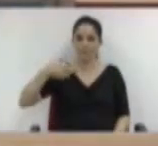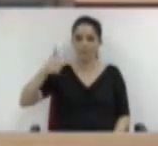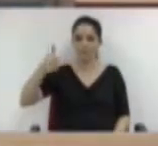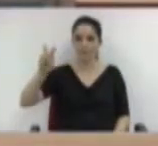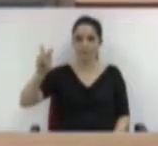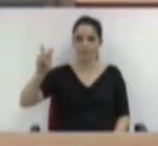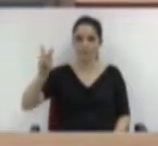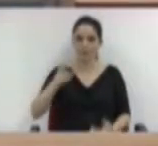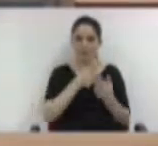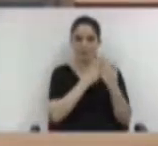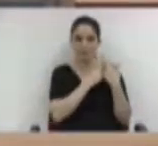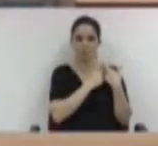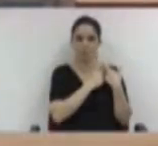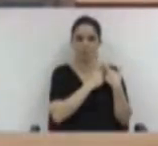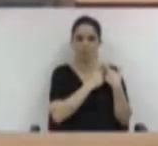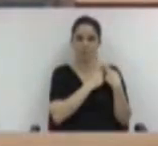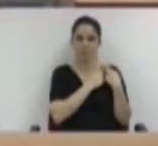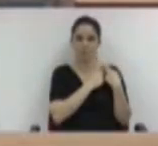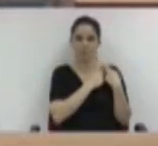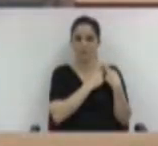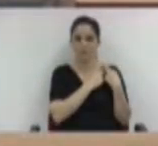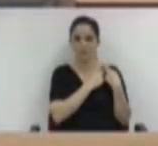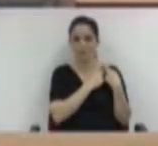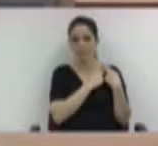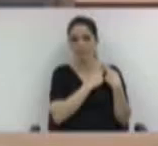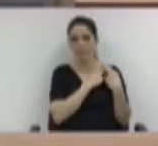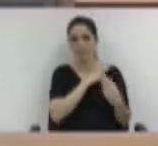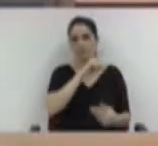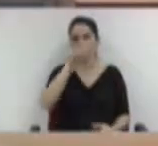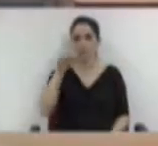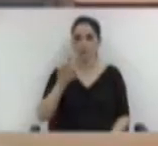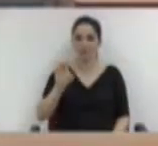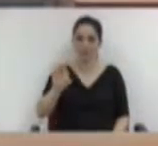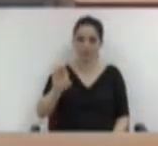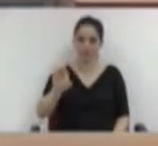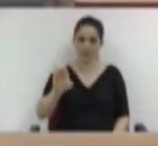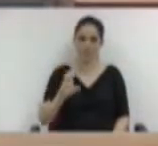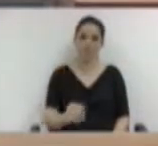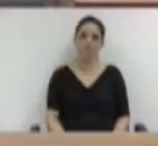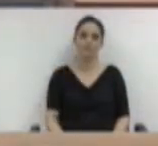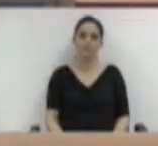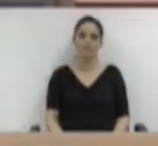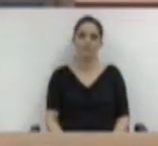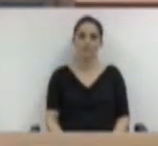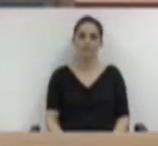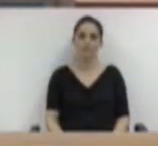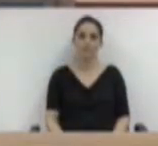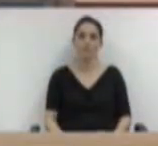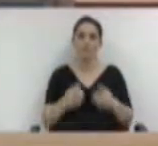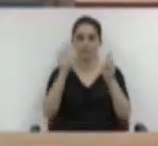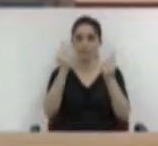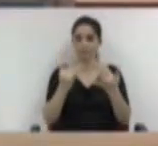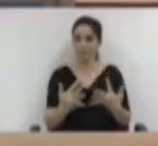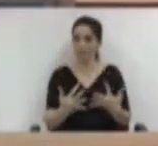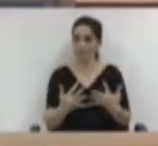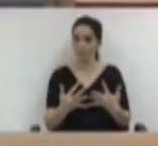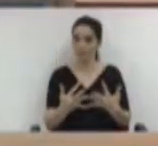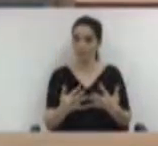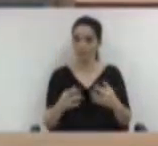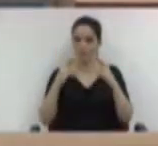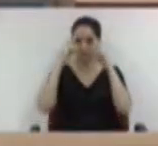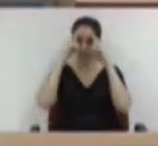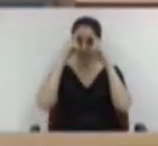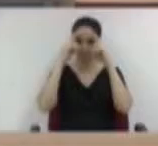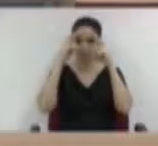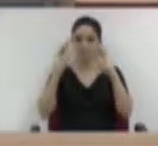202/2015, autor vereador José Roberto Bernardo. Dispõe sobre a responsabilidade do